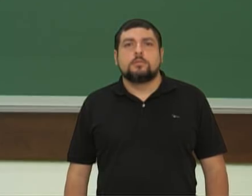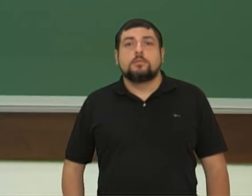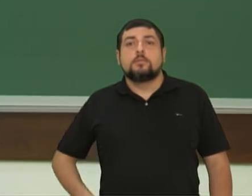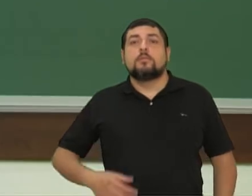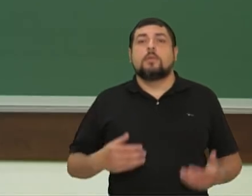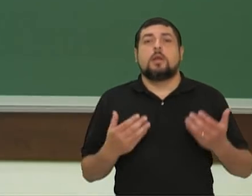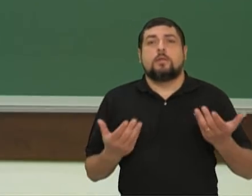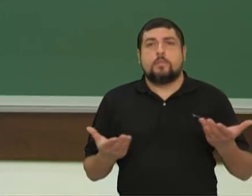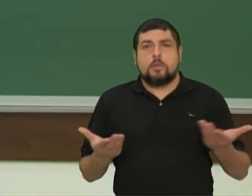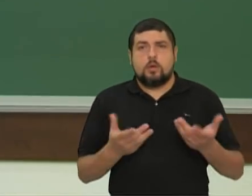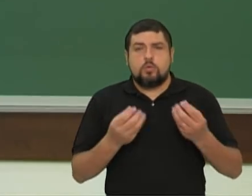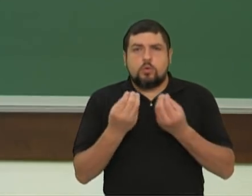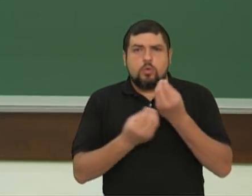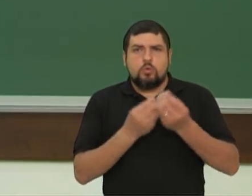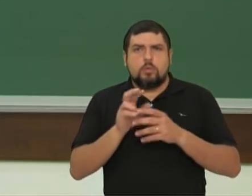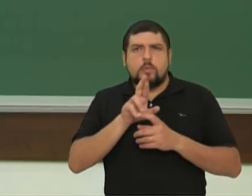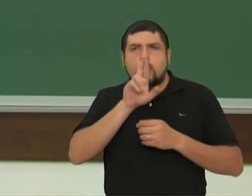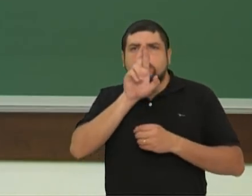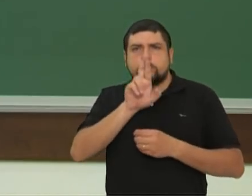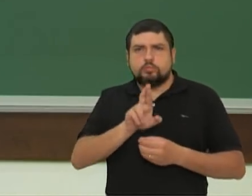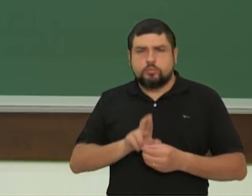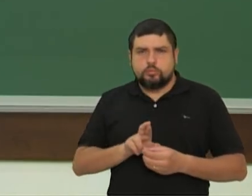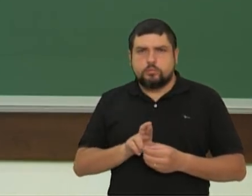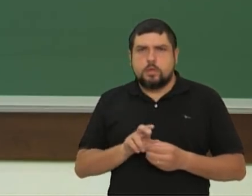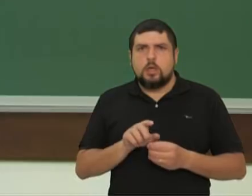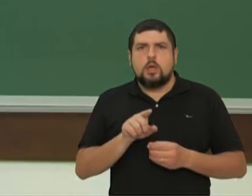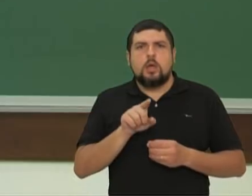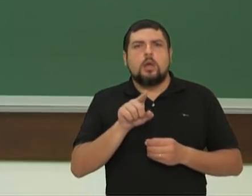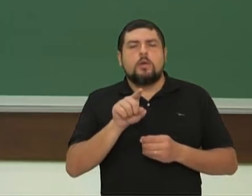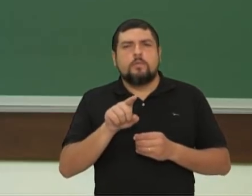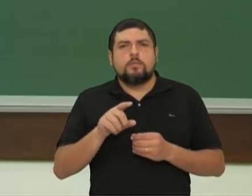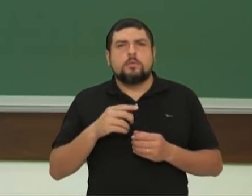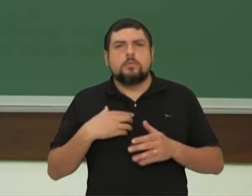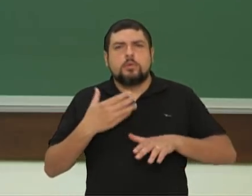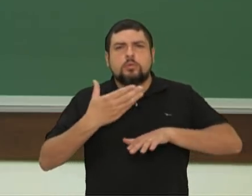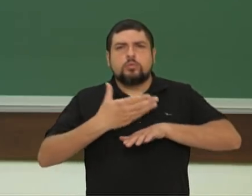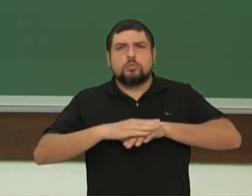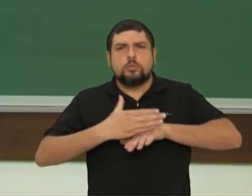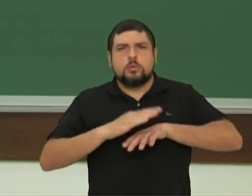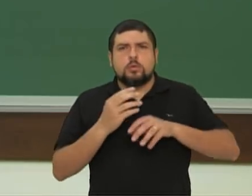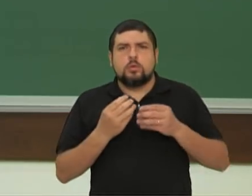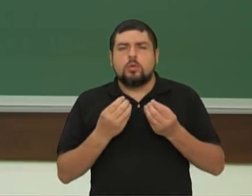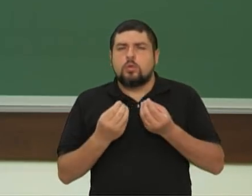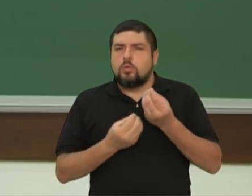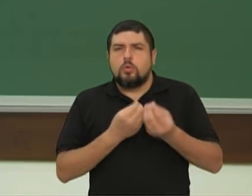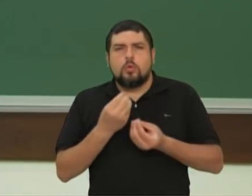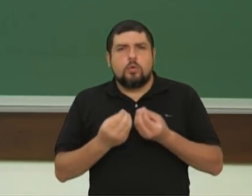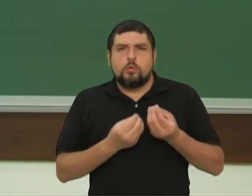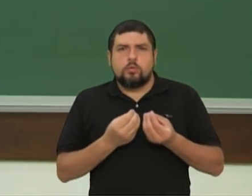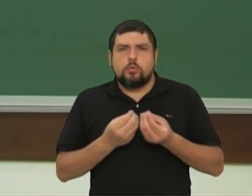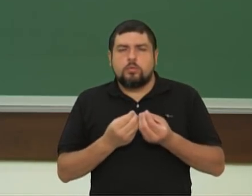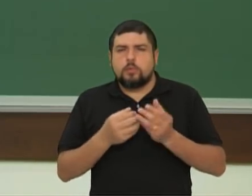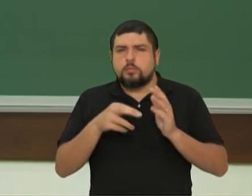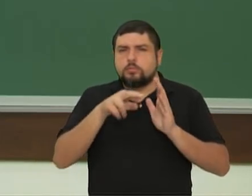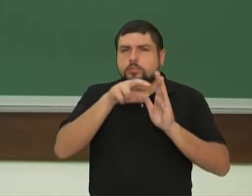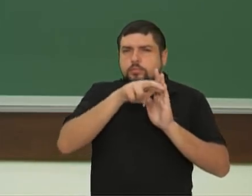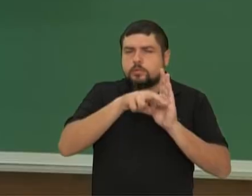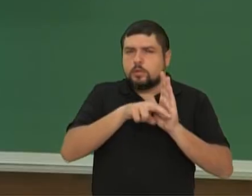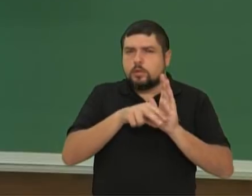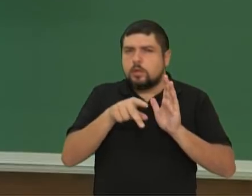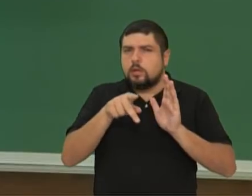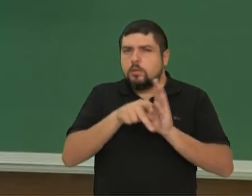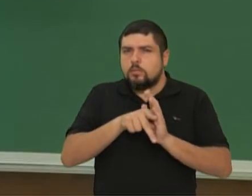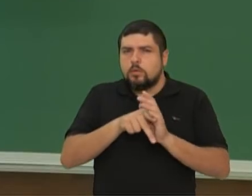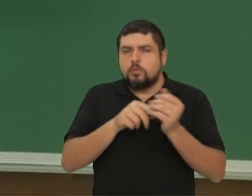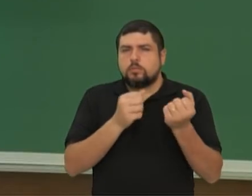Muito bem, olha só, para resolver o exercício, provavelmente você teve que lembrar de pelo menos uma propriedade de potenciação.